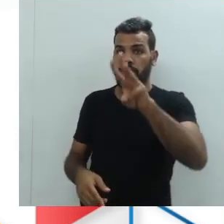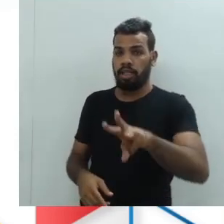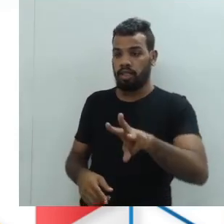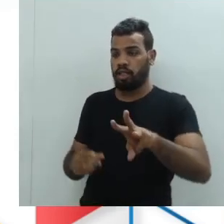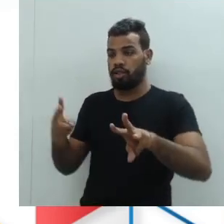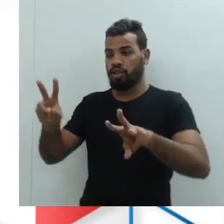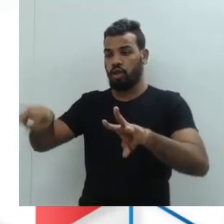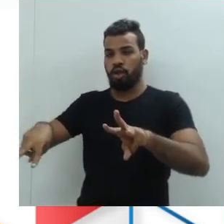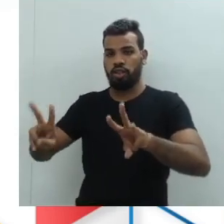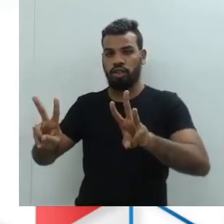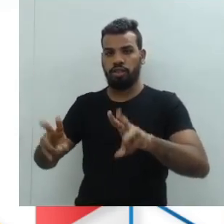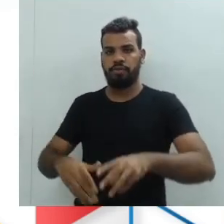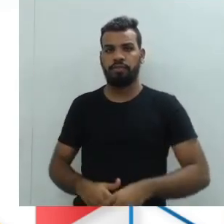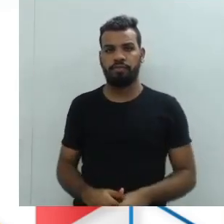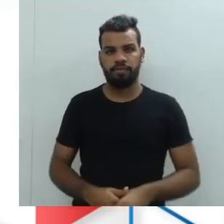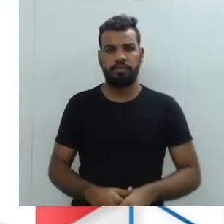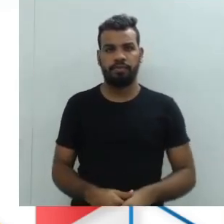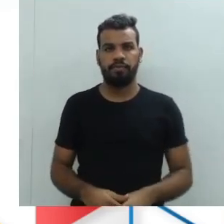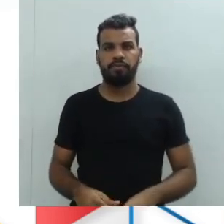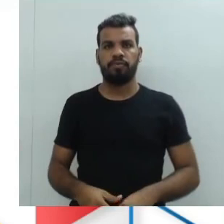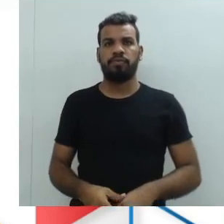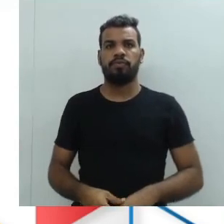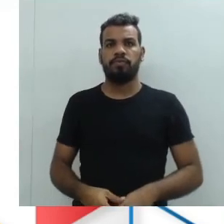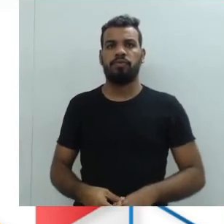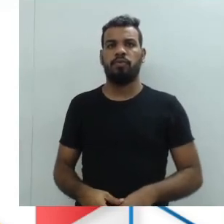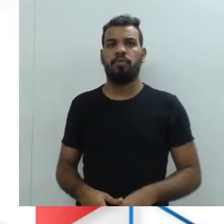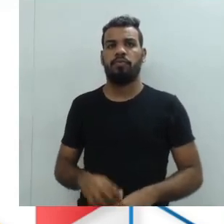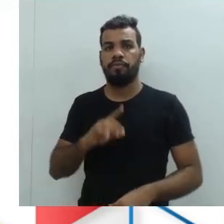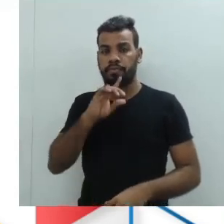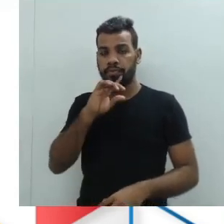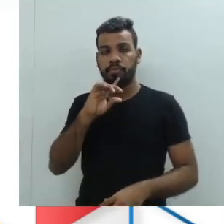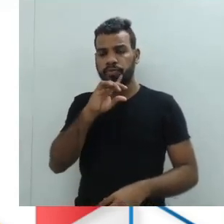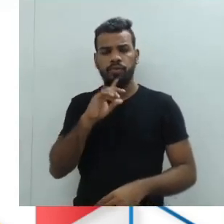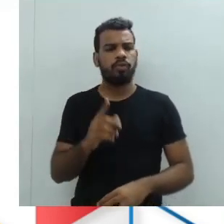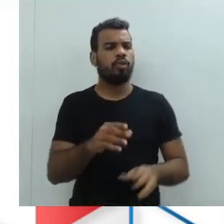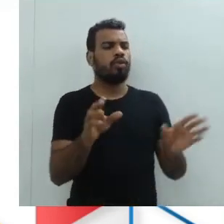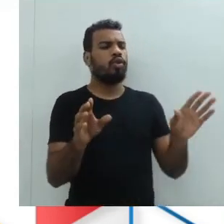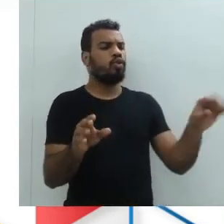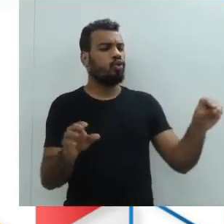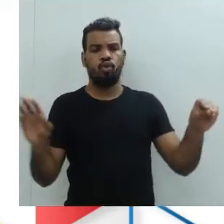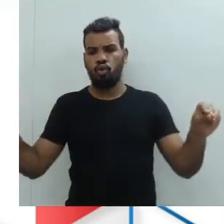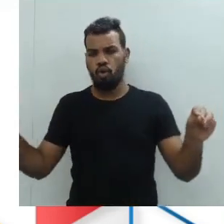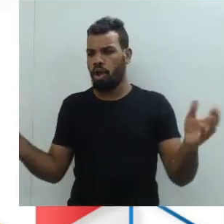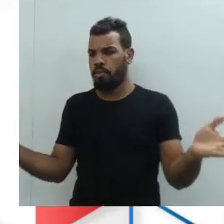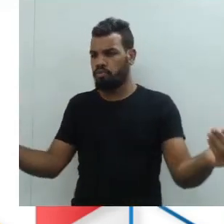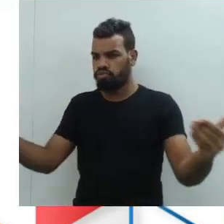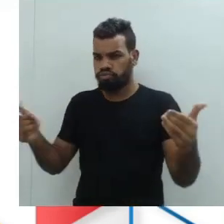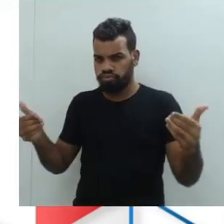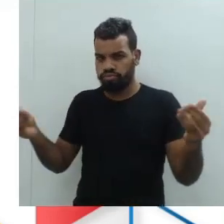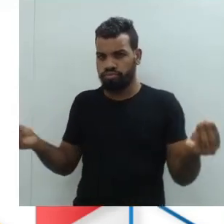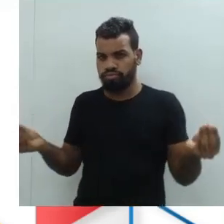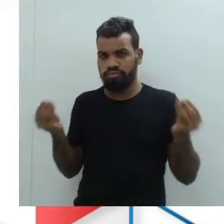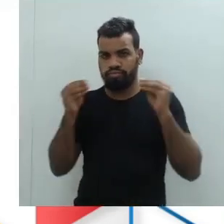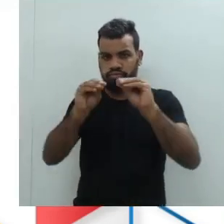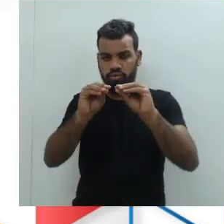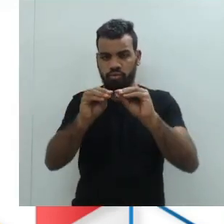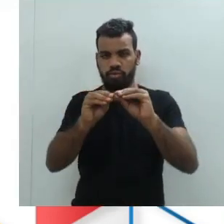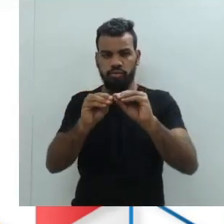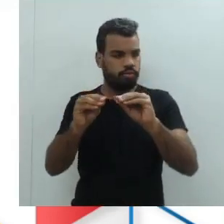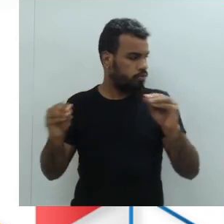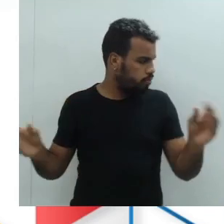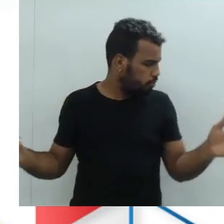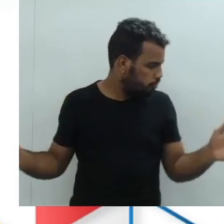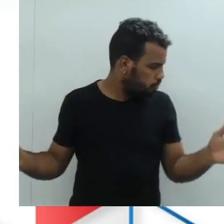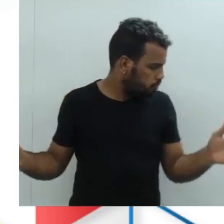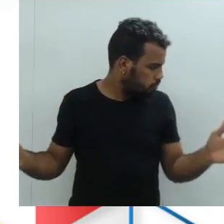outro desenho. Vamos aprender aqui como é que se preenche uma tabela. Aí vamos lá, na primeira coluna, a gente tem